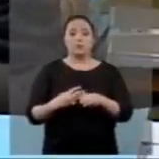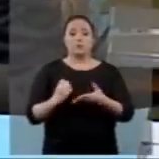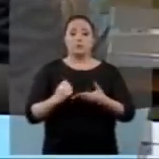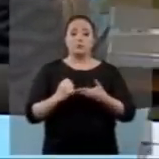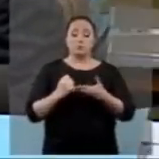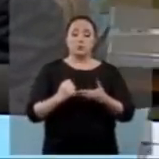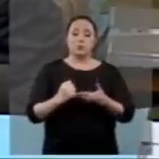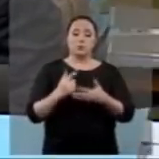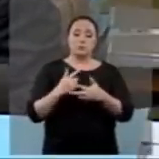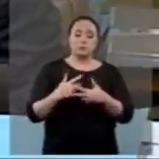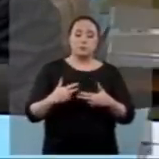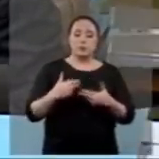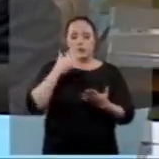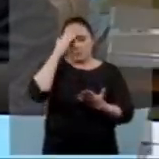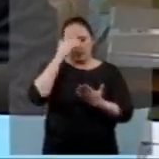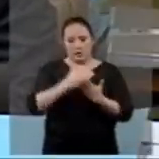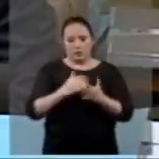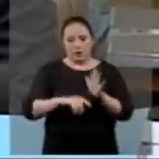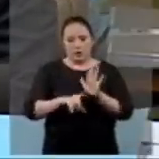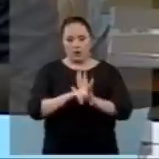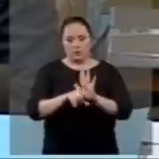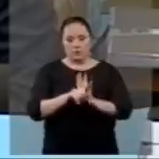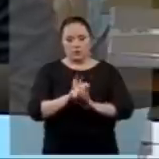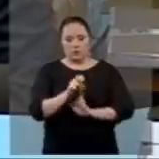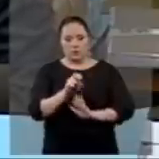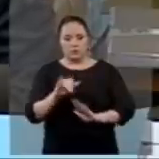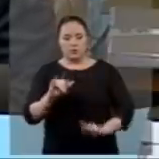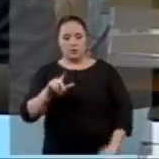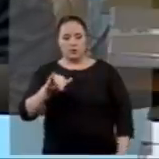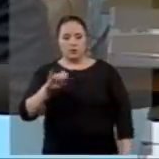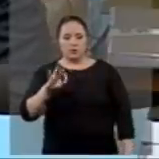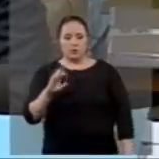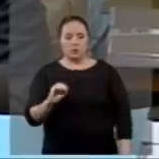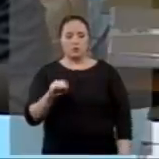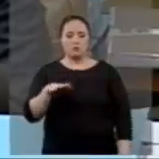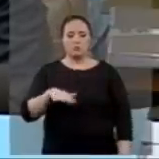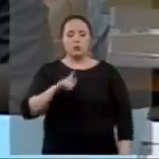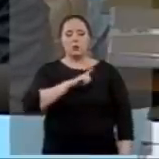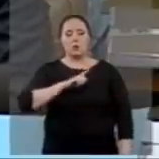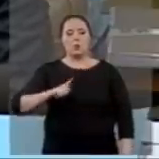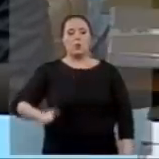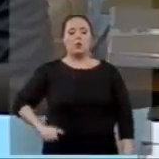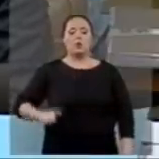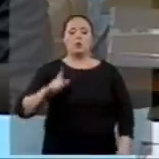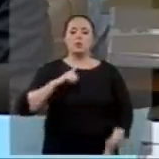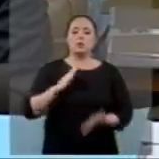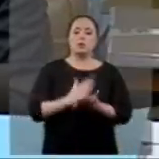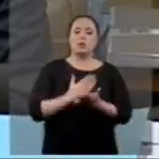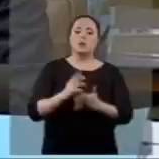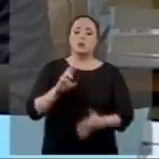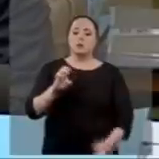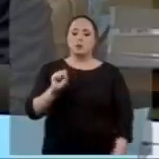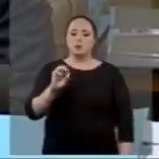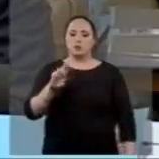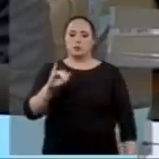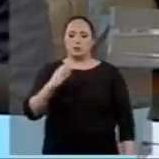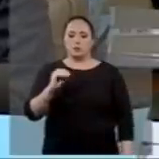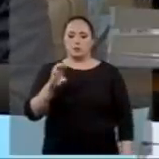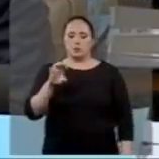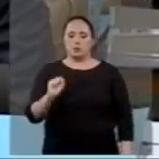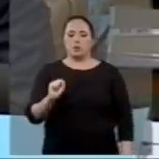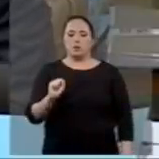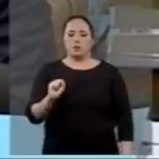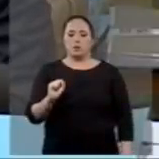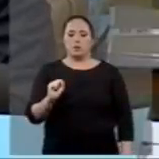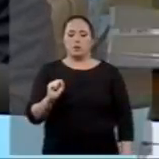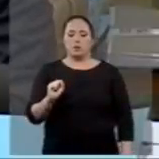em disposições legais, se seria lícito ao poder público impor restrições destinadas a constranger,